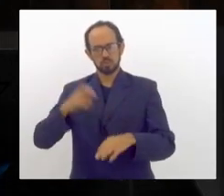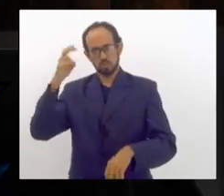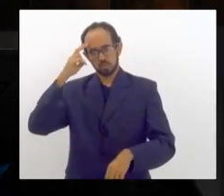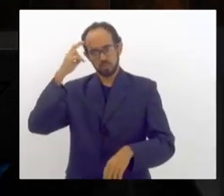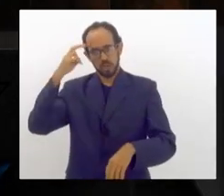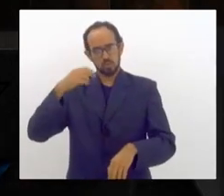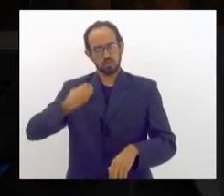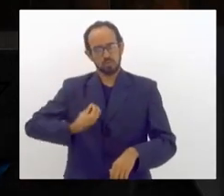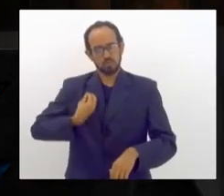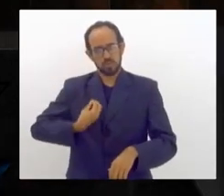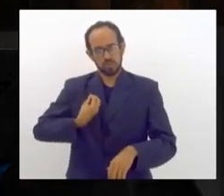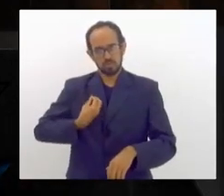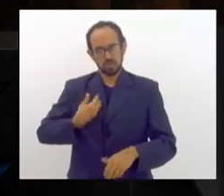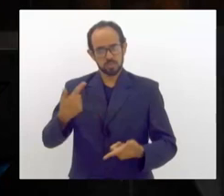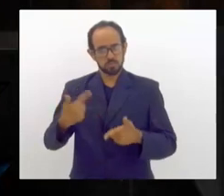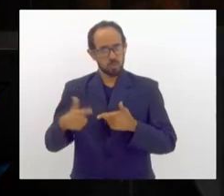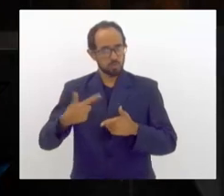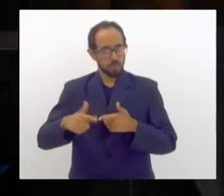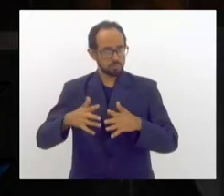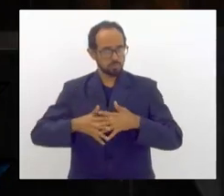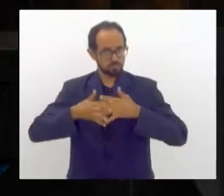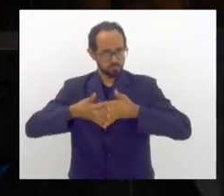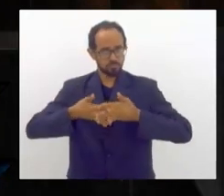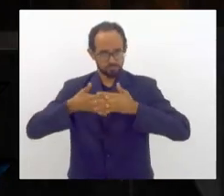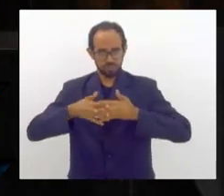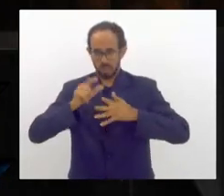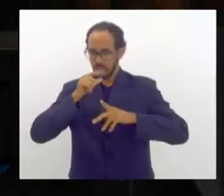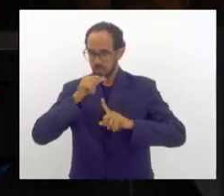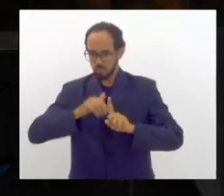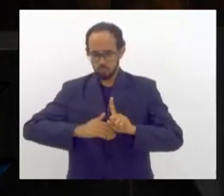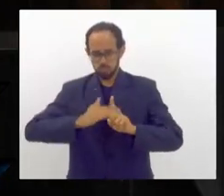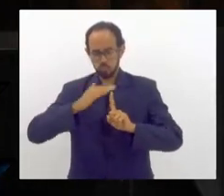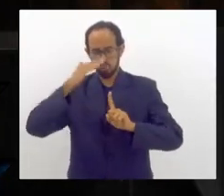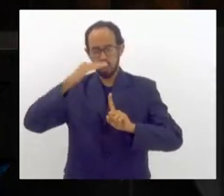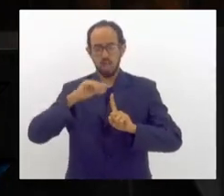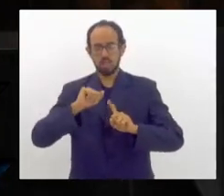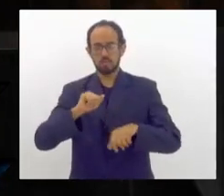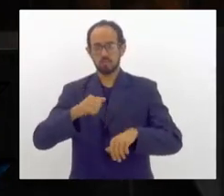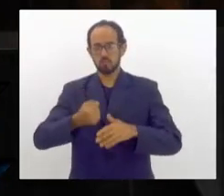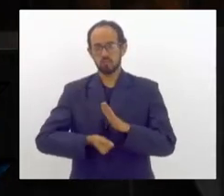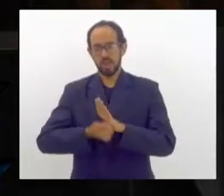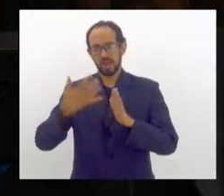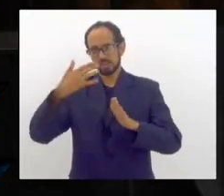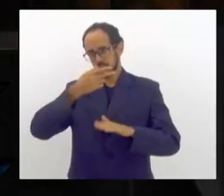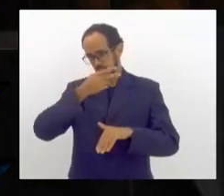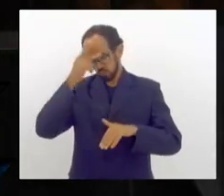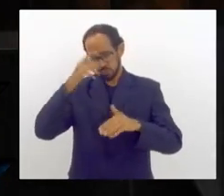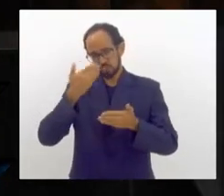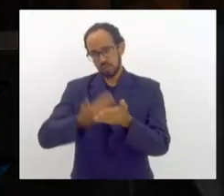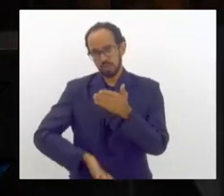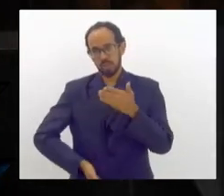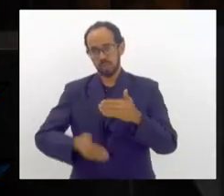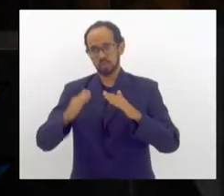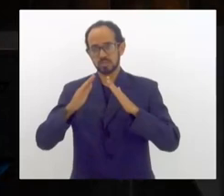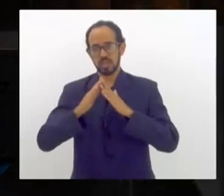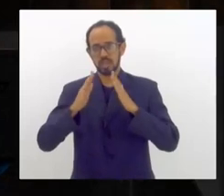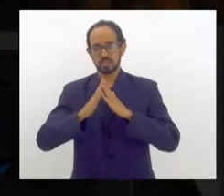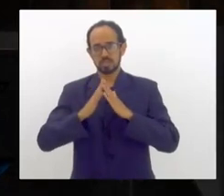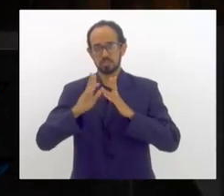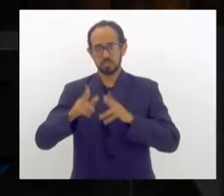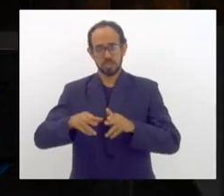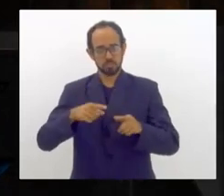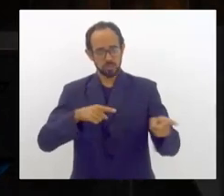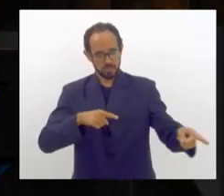aí esse drama de Petrópolis, a enchente, muitas pessoas perdendo suas casas, como o deputado Yuri mencionou, né? Mesmo ele sendo de